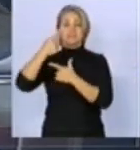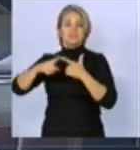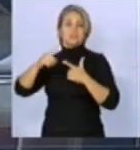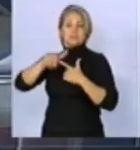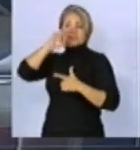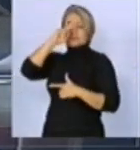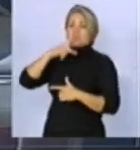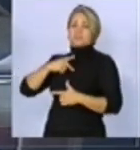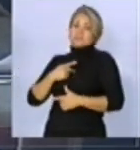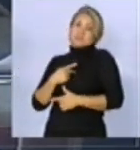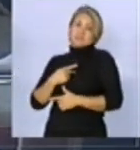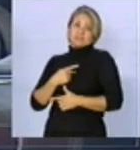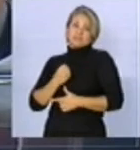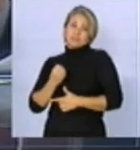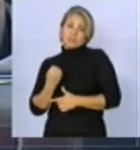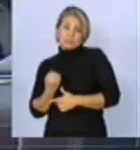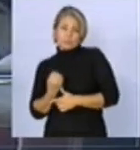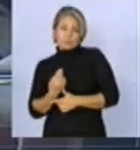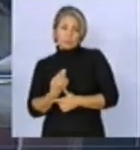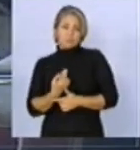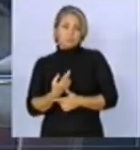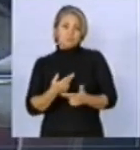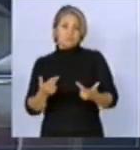Principalmente as de cunho econômico